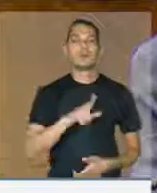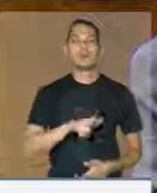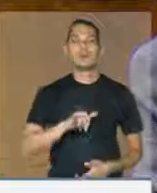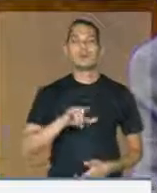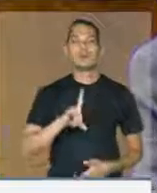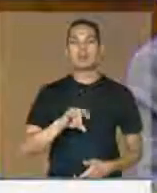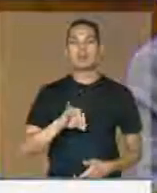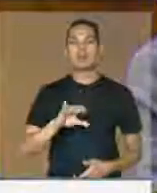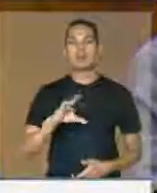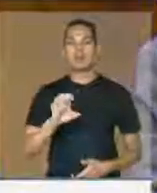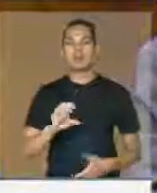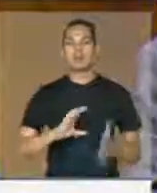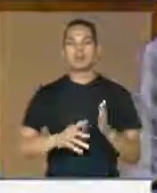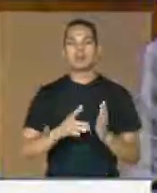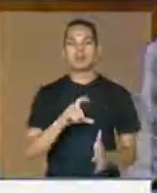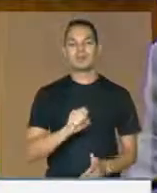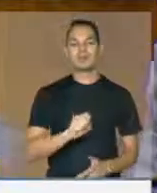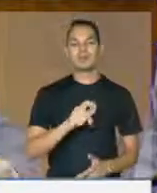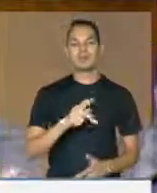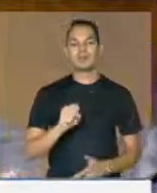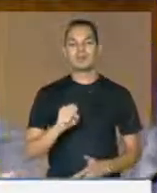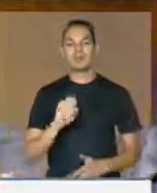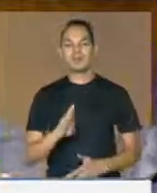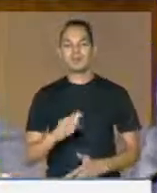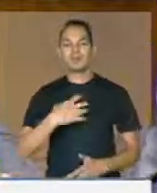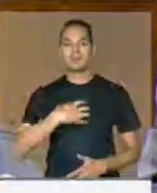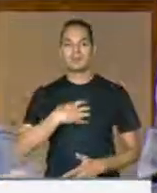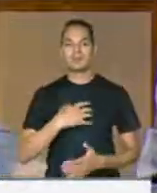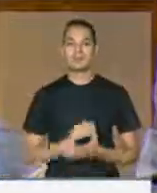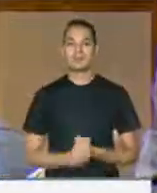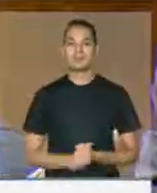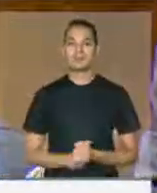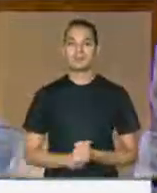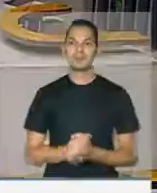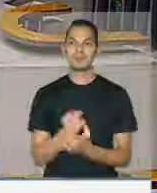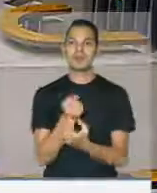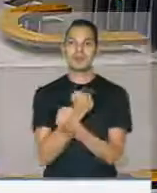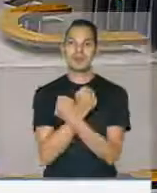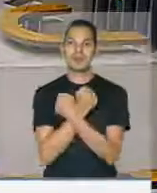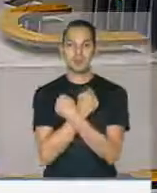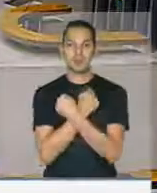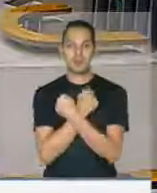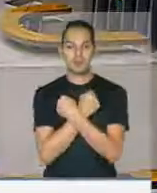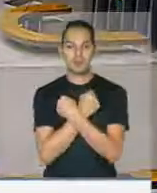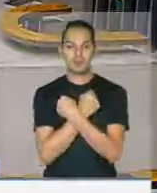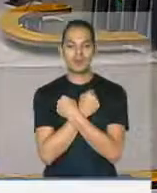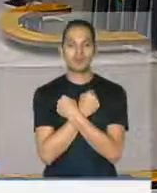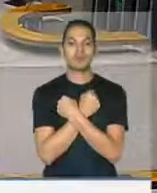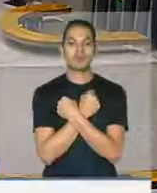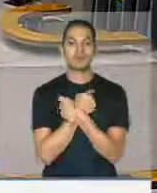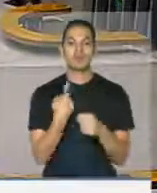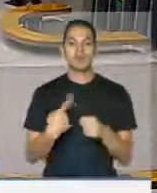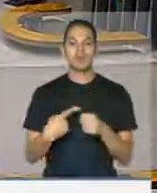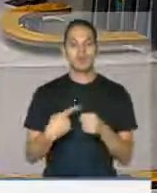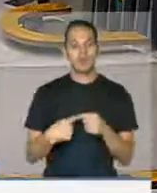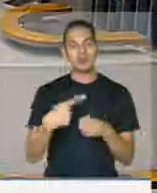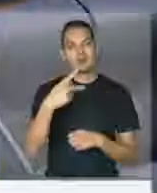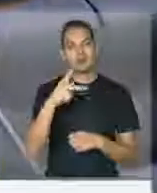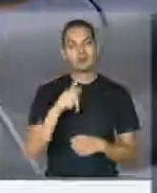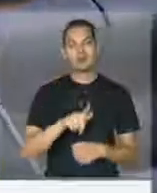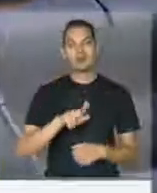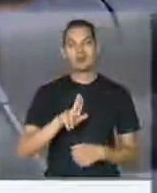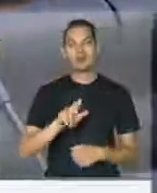Estado da Bahia. Presidente, mando um abraço para Guanambi, a terra de Vossa